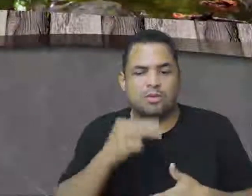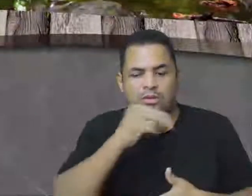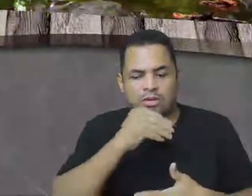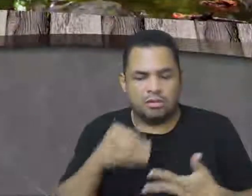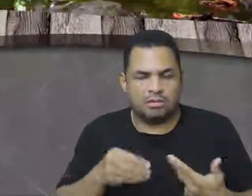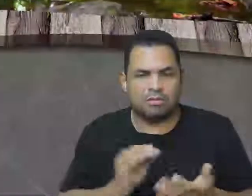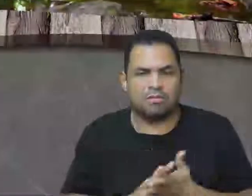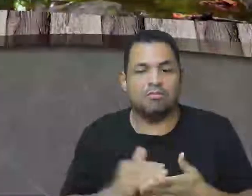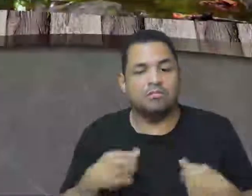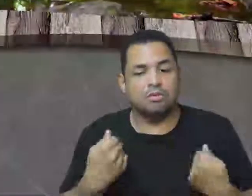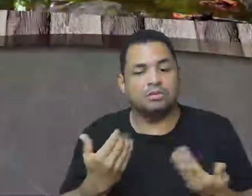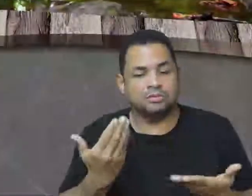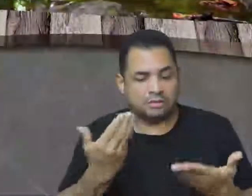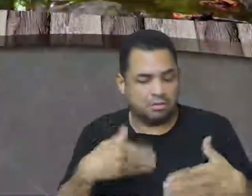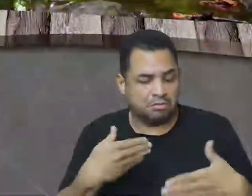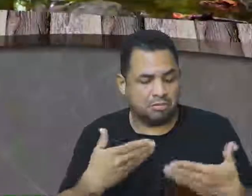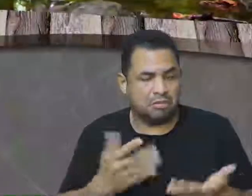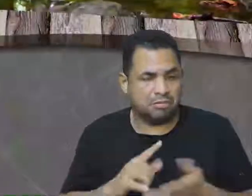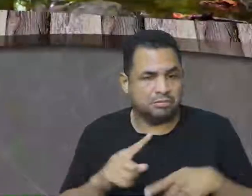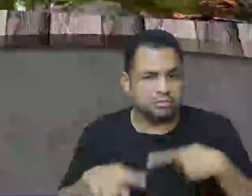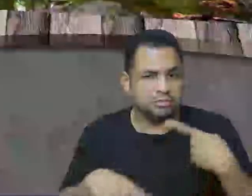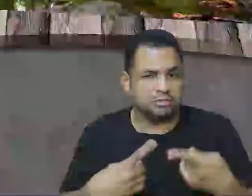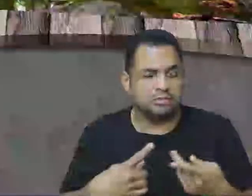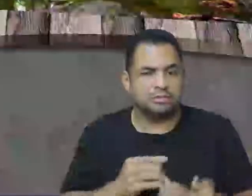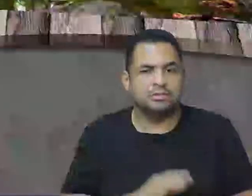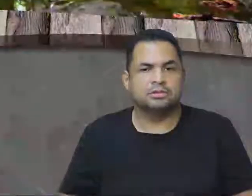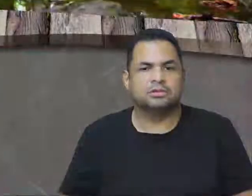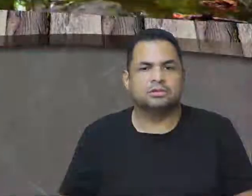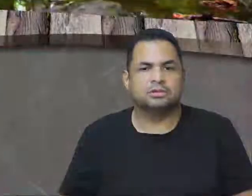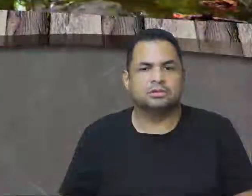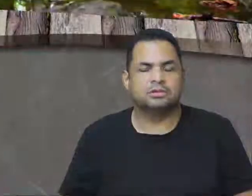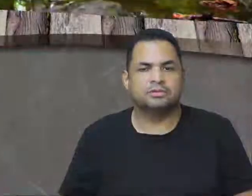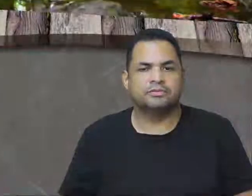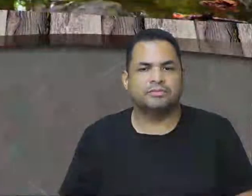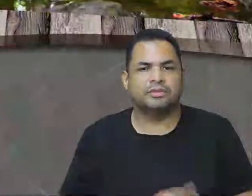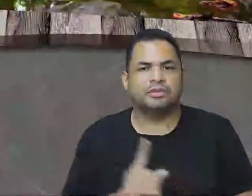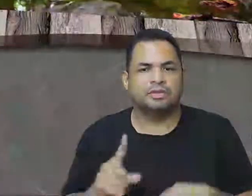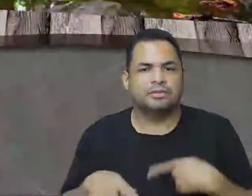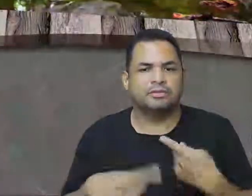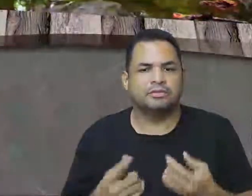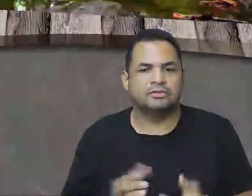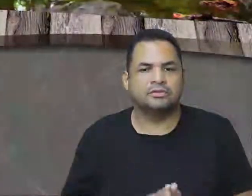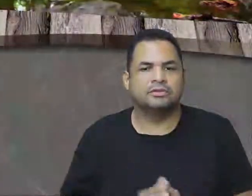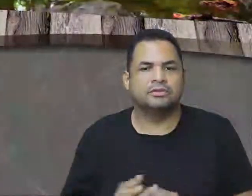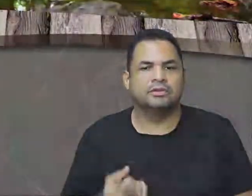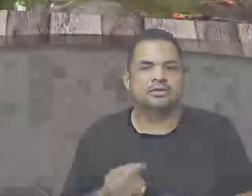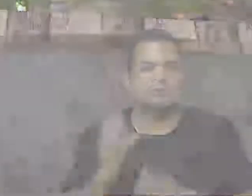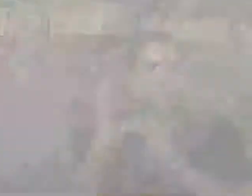pode cobrar alguma coisa sobre isso aí de vocês. Tá bom? Então, vamos lá para a nossa revisão.